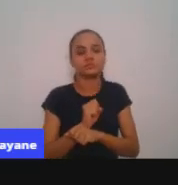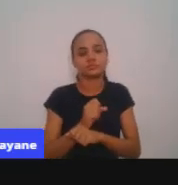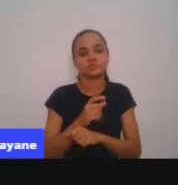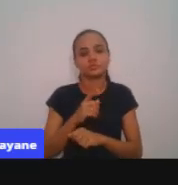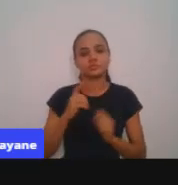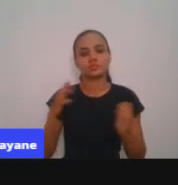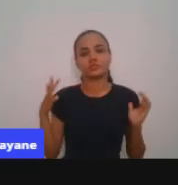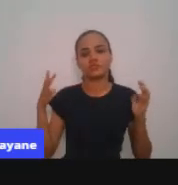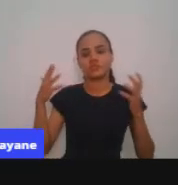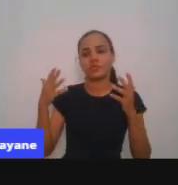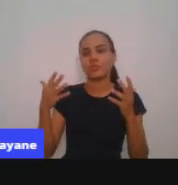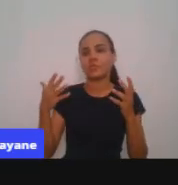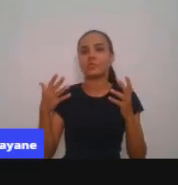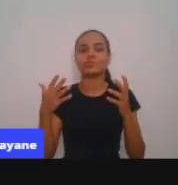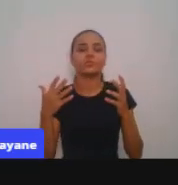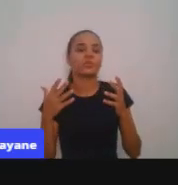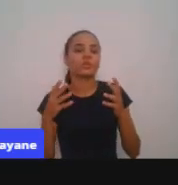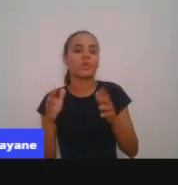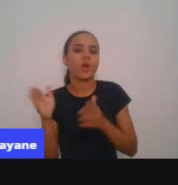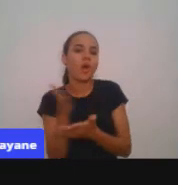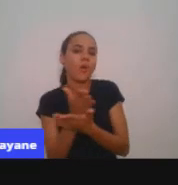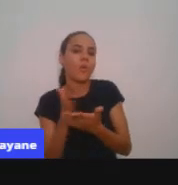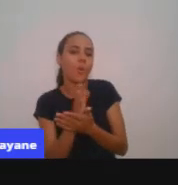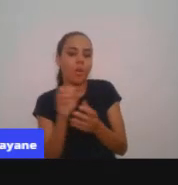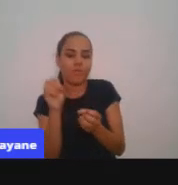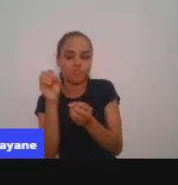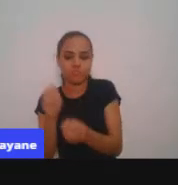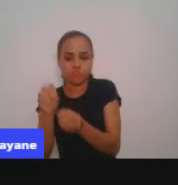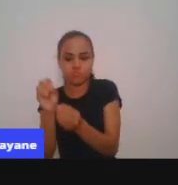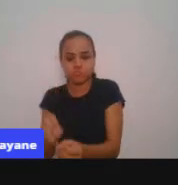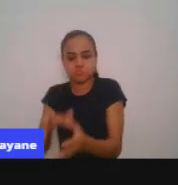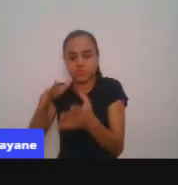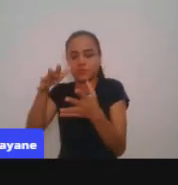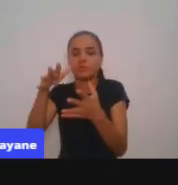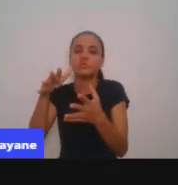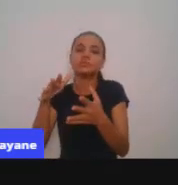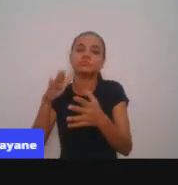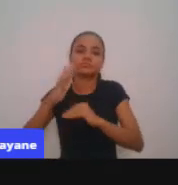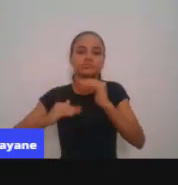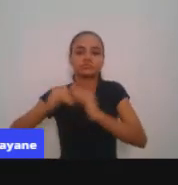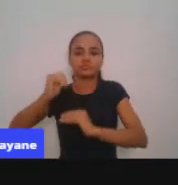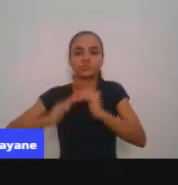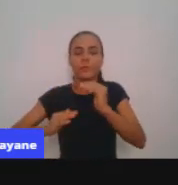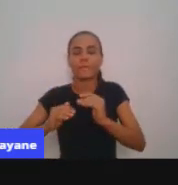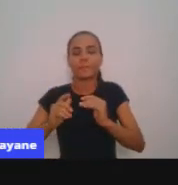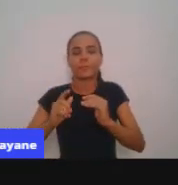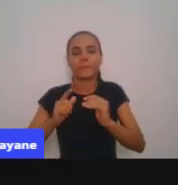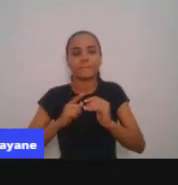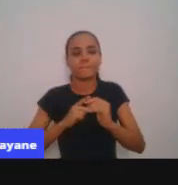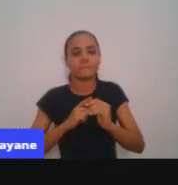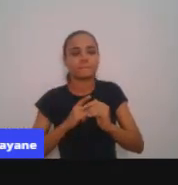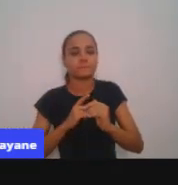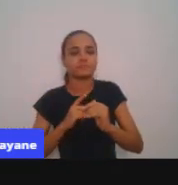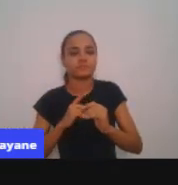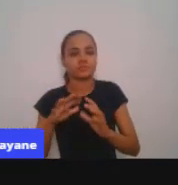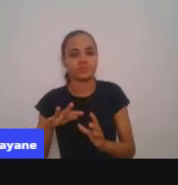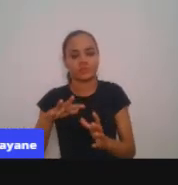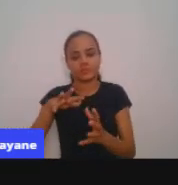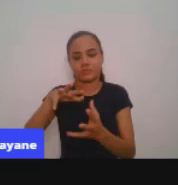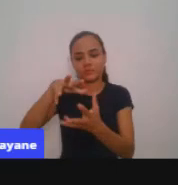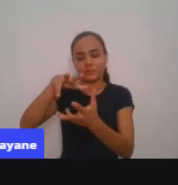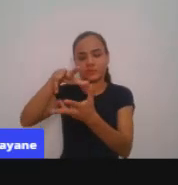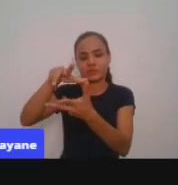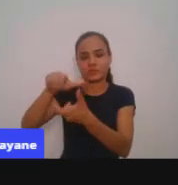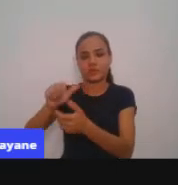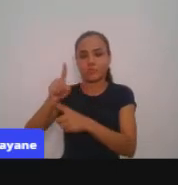ilusionista. Como não se sentir descartado neste planeta de tantos destaques? Simples, valorizando